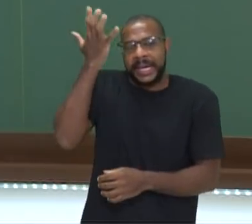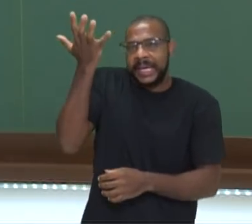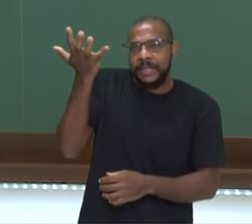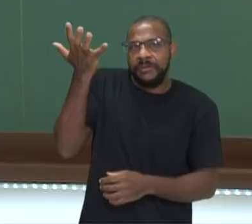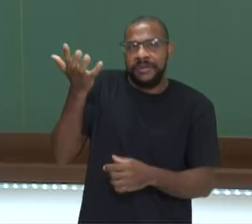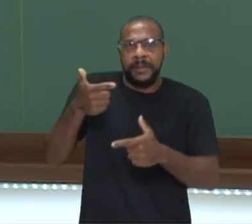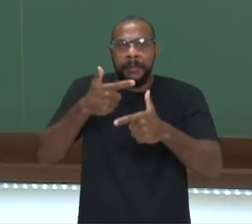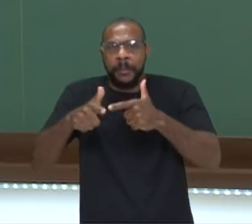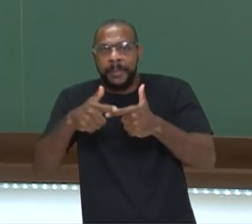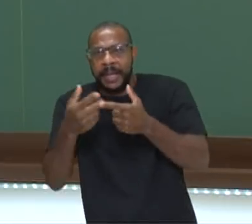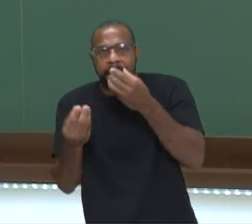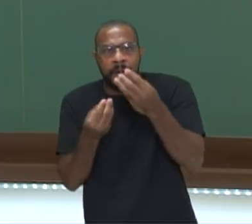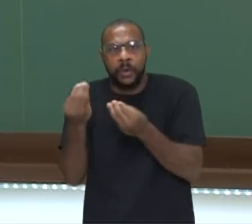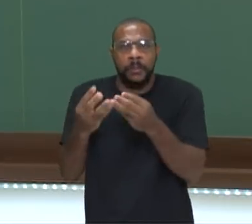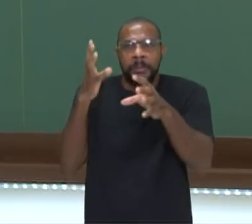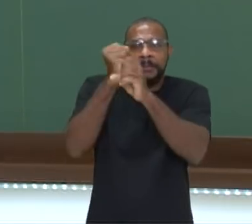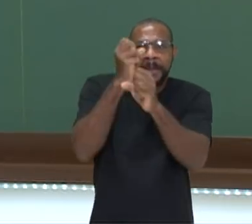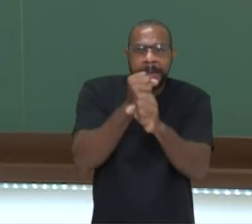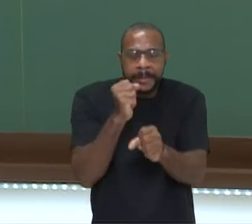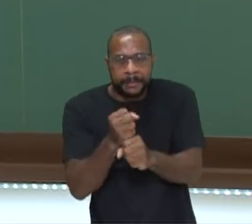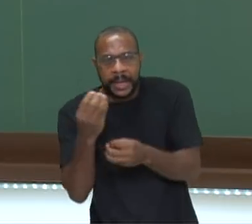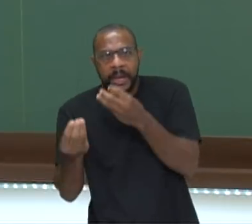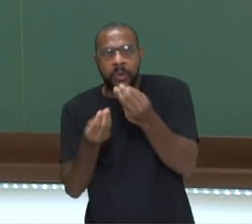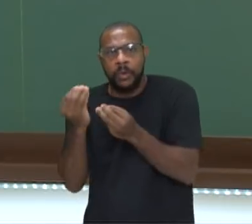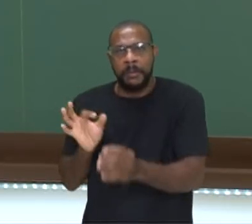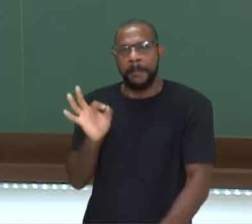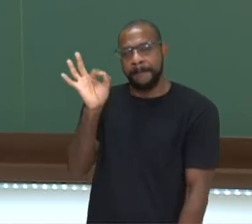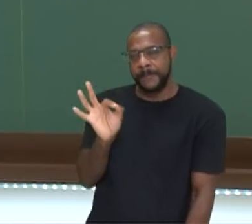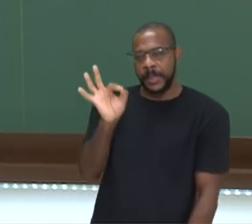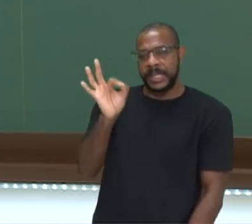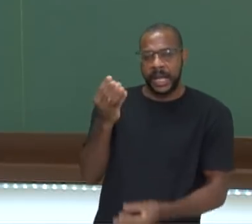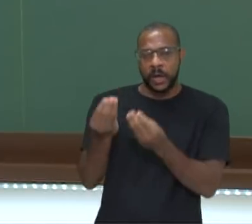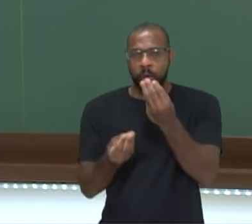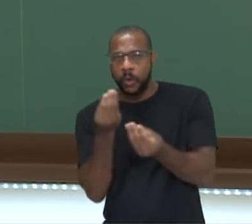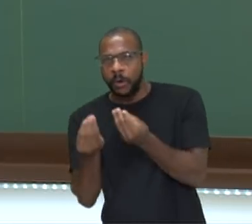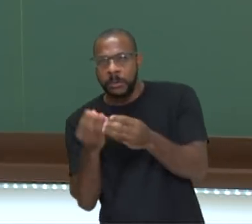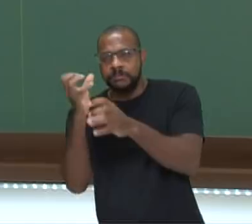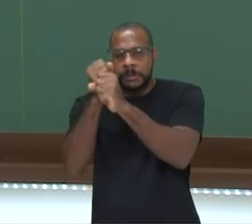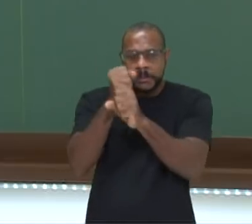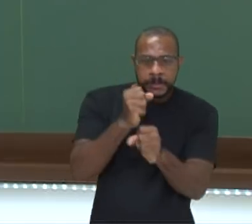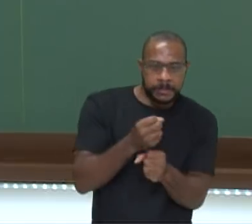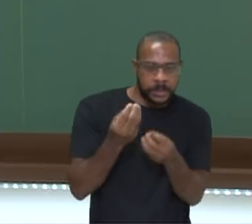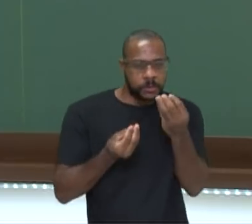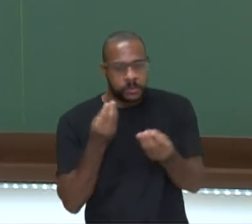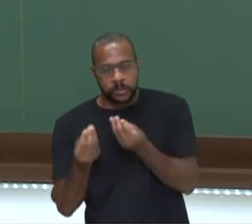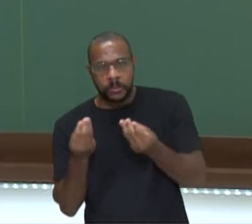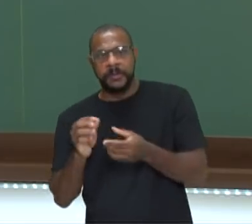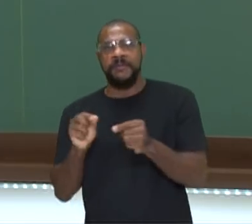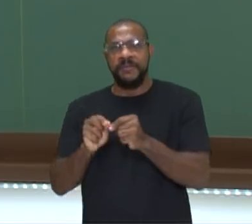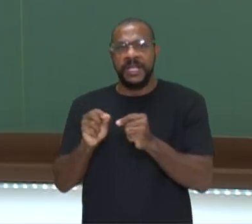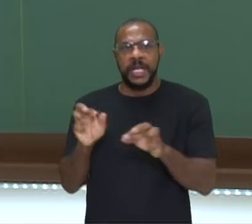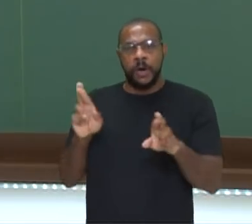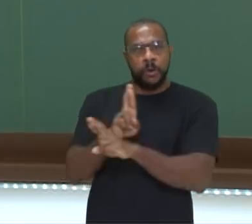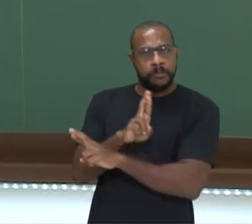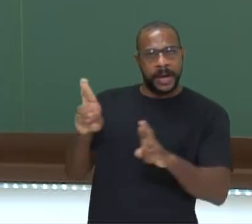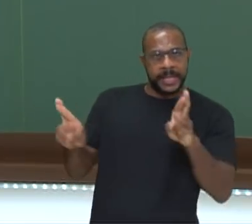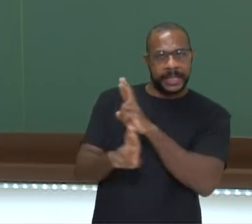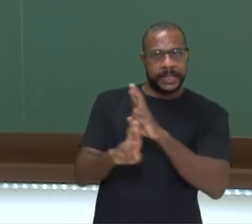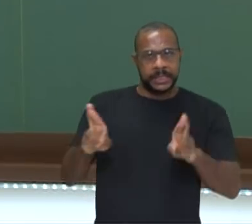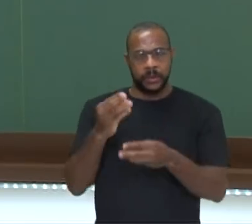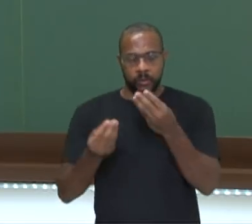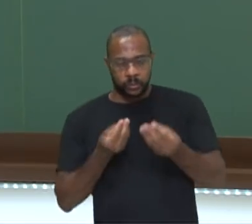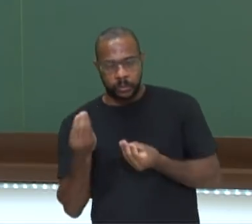simples com uma função afim. Função é um assunto também muito utilizado, então a gente vai fazer uma relação entre os